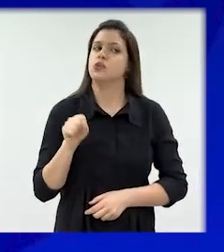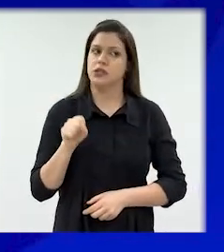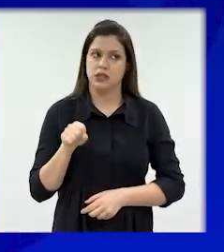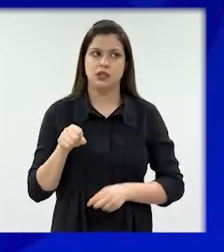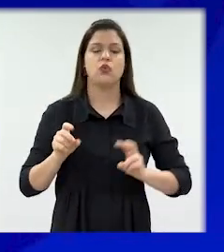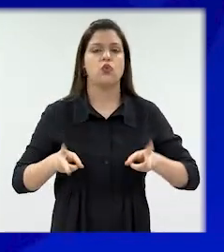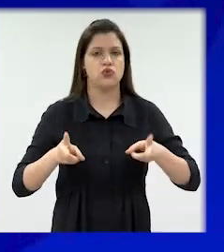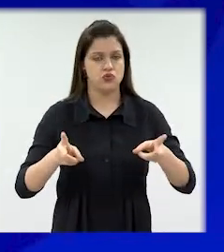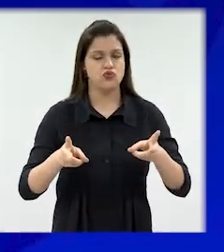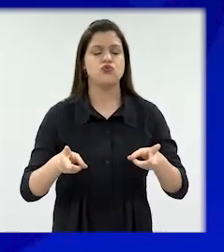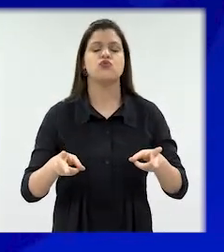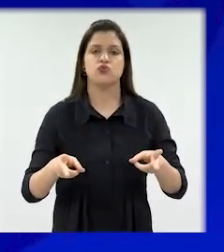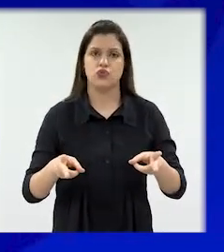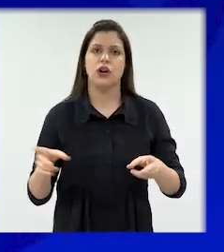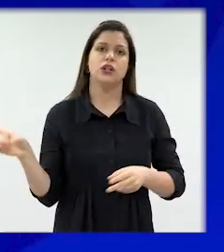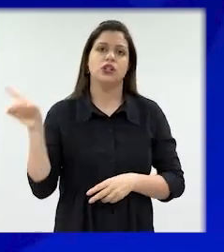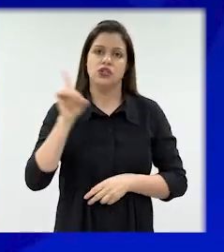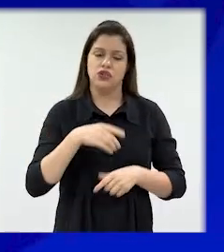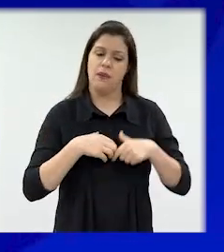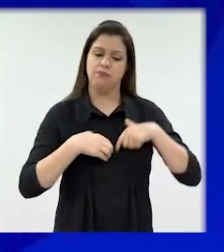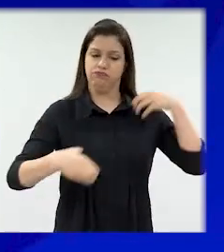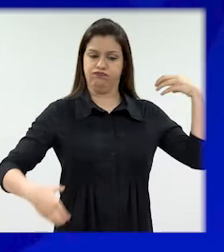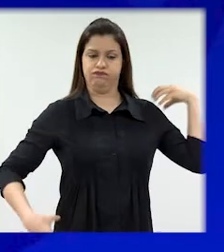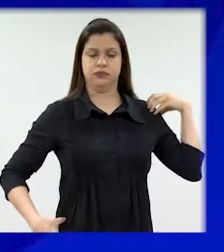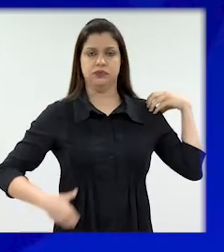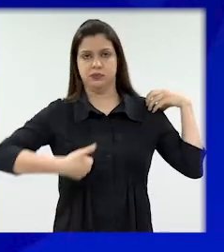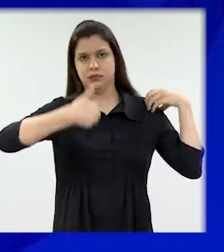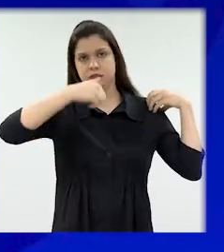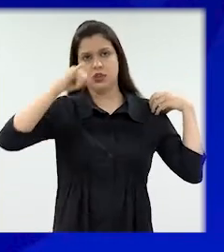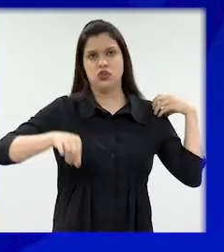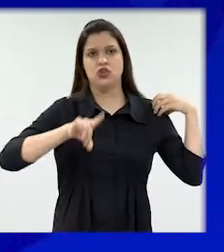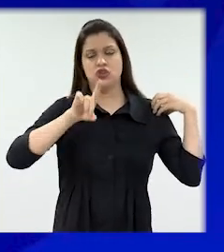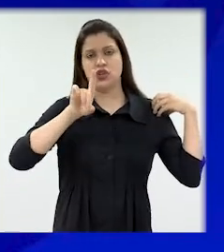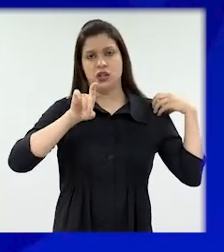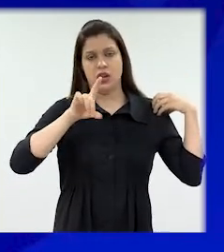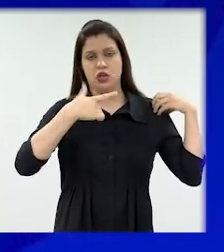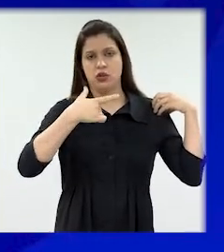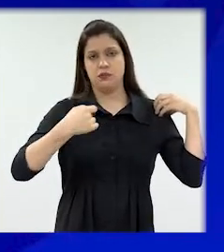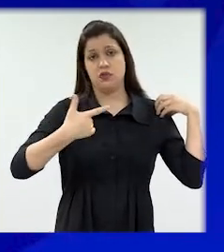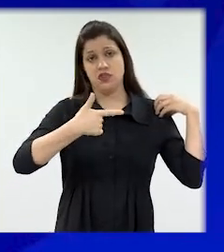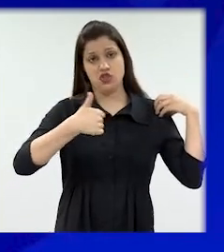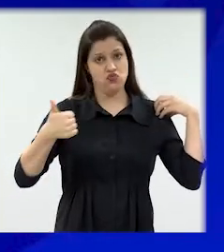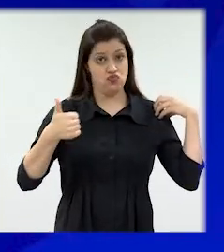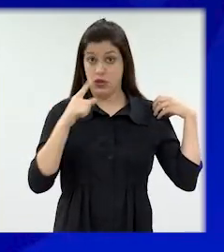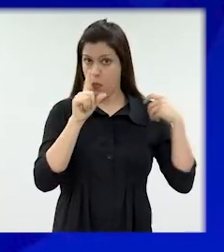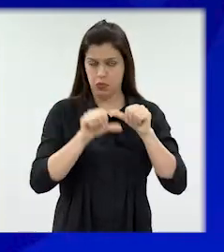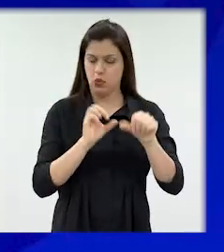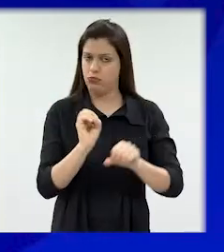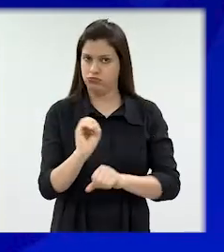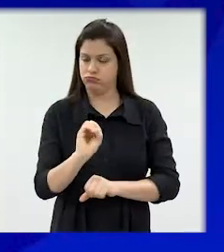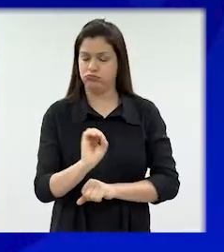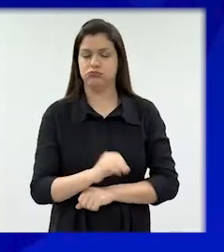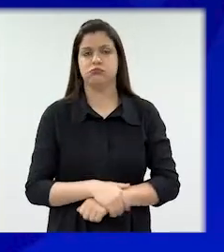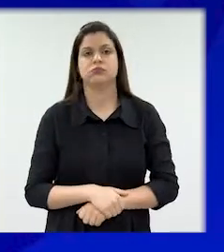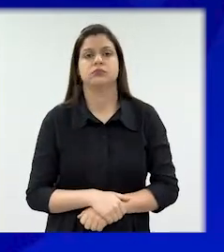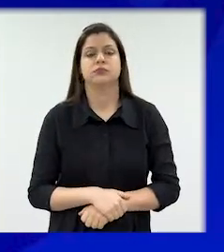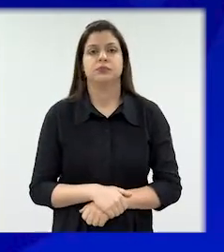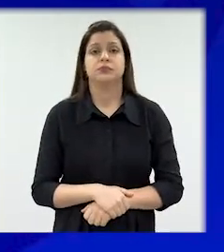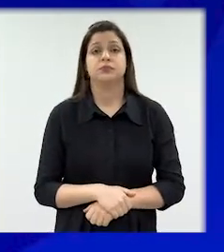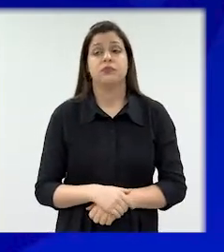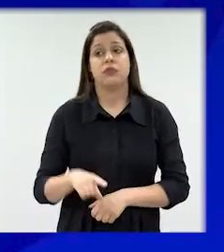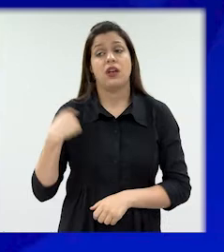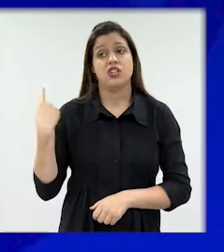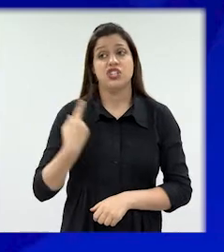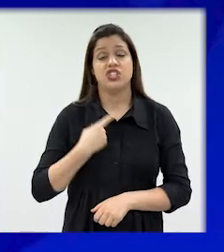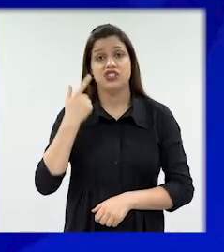continua mantido. O dia da posse dos candidatos eleitos vai ser no dia 1º de janeiro de 2021. Isso não foi modificado em nada. E aí